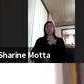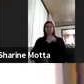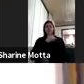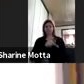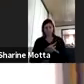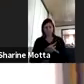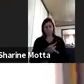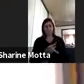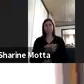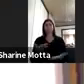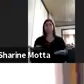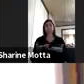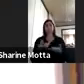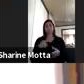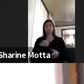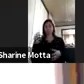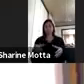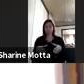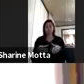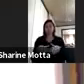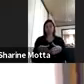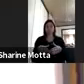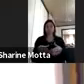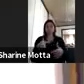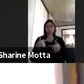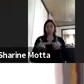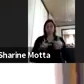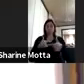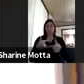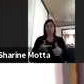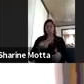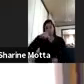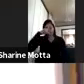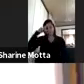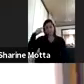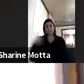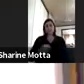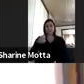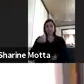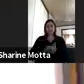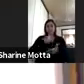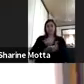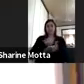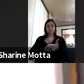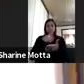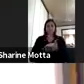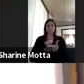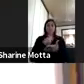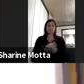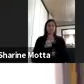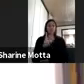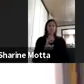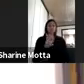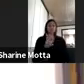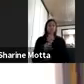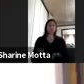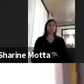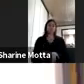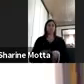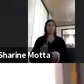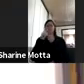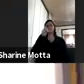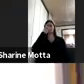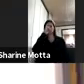enquanto não aparam as nossas asas também, continuar nessa luta, né? Com dificuldade,